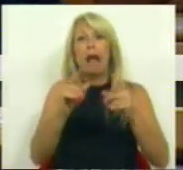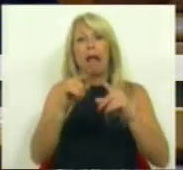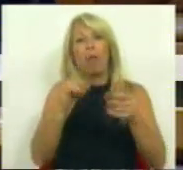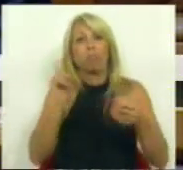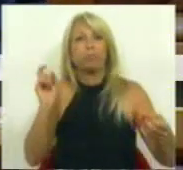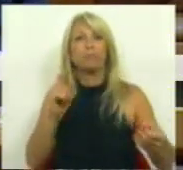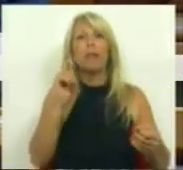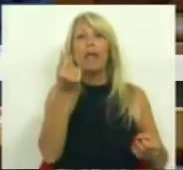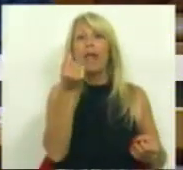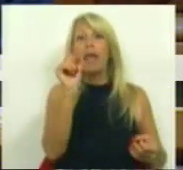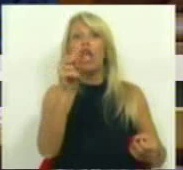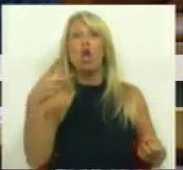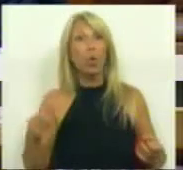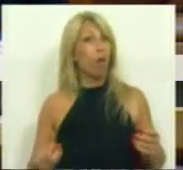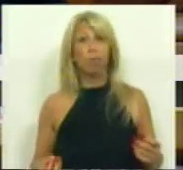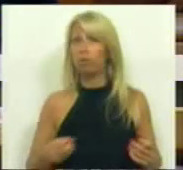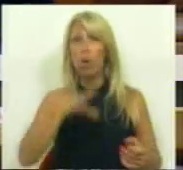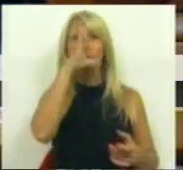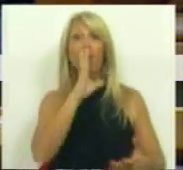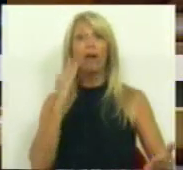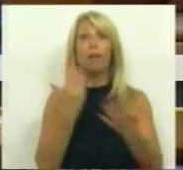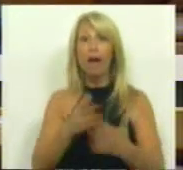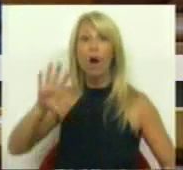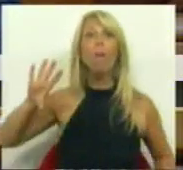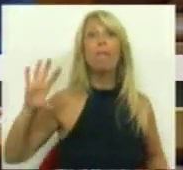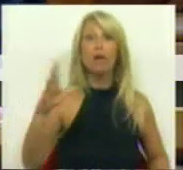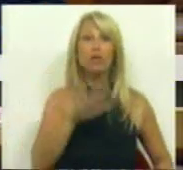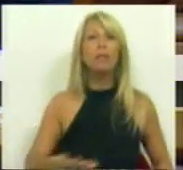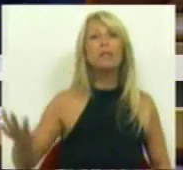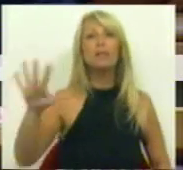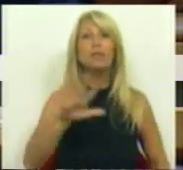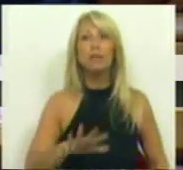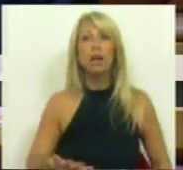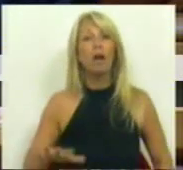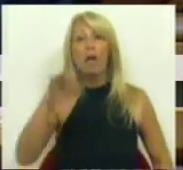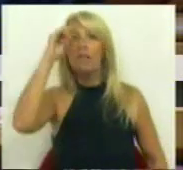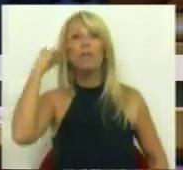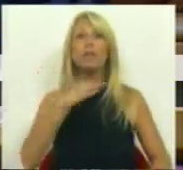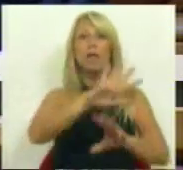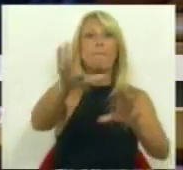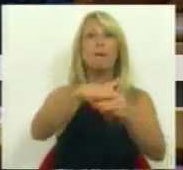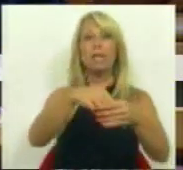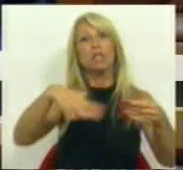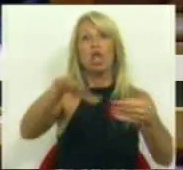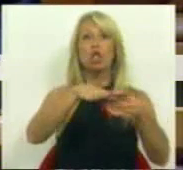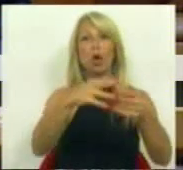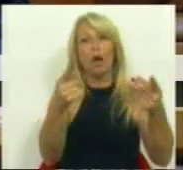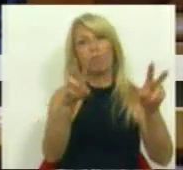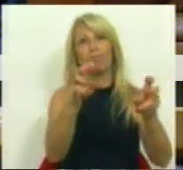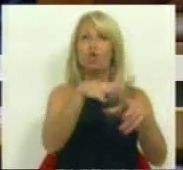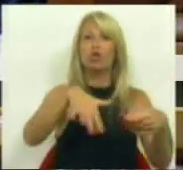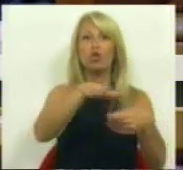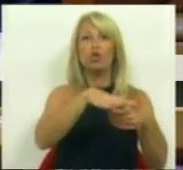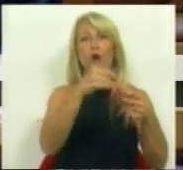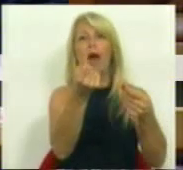o país para uma circunstância de difícil pertença à mesma zona monetária. O que nós